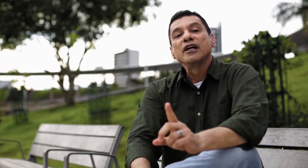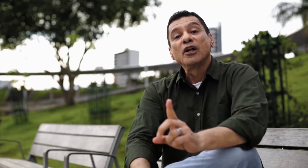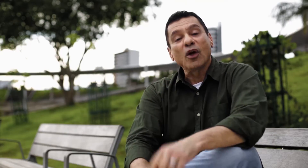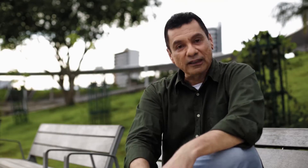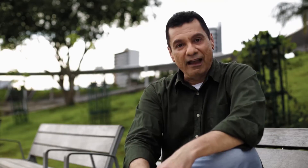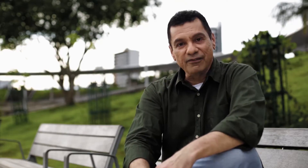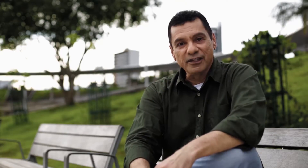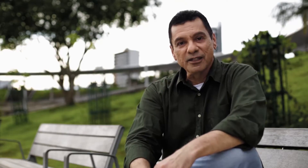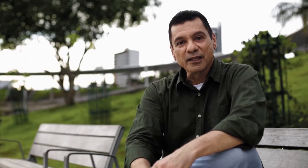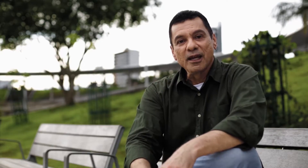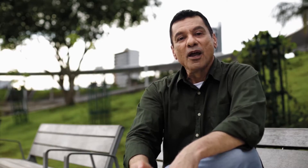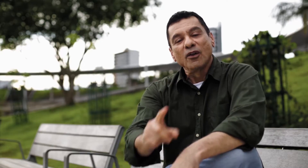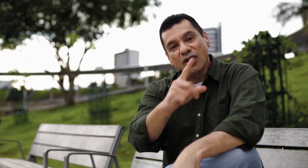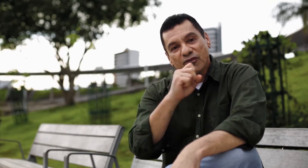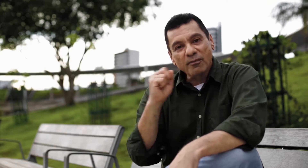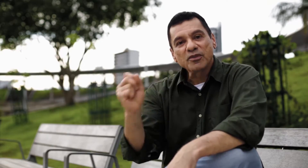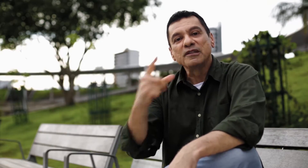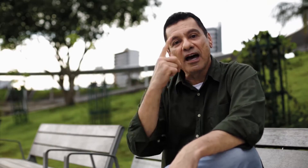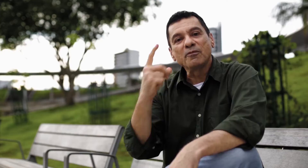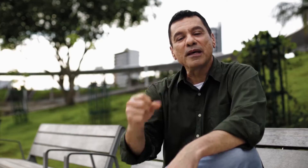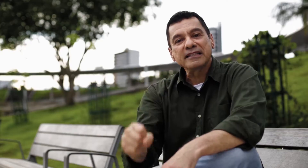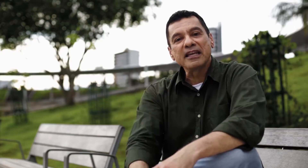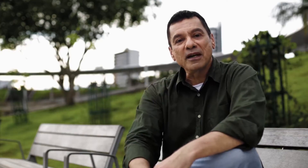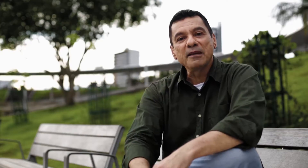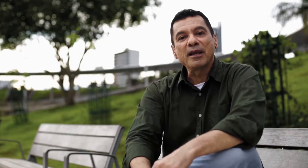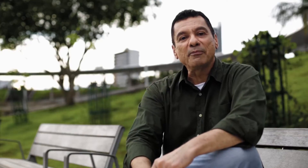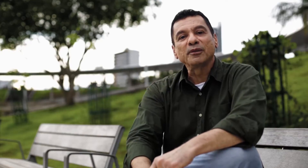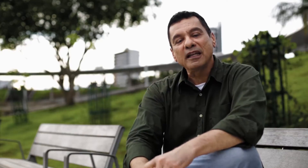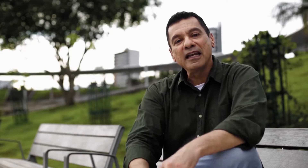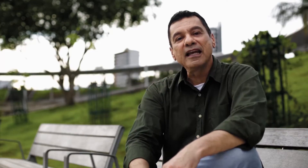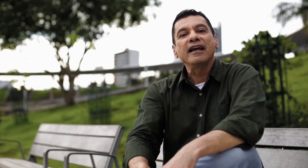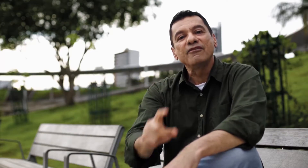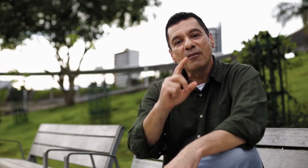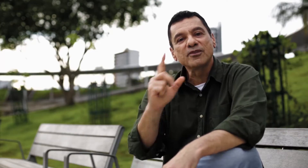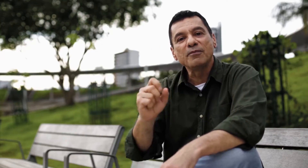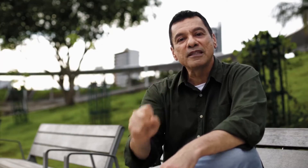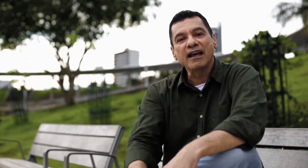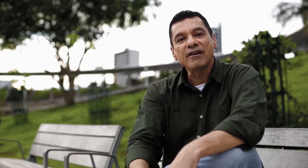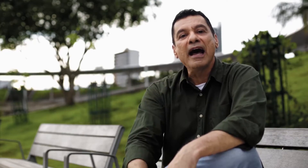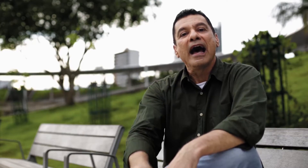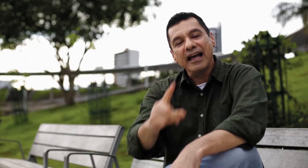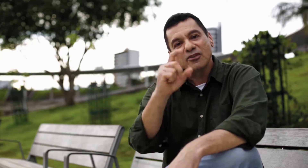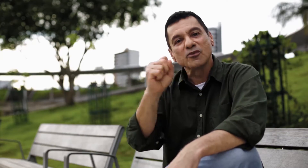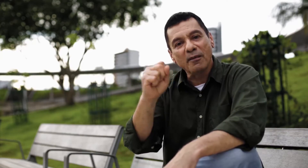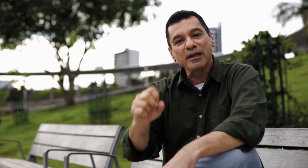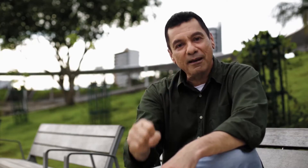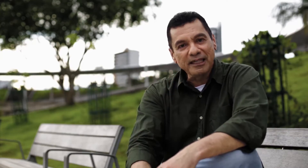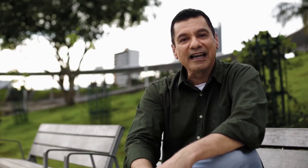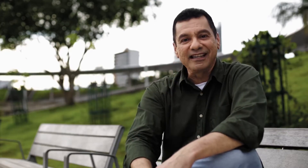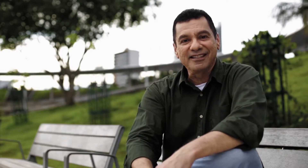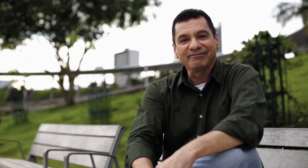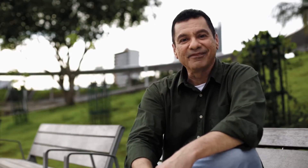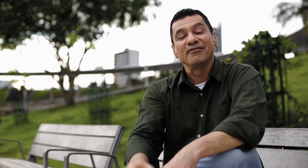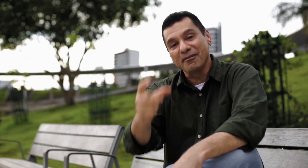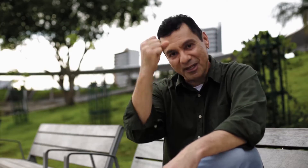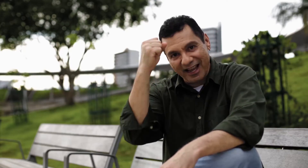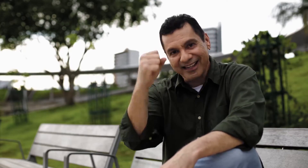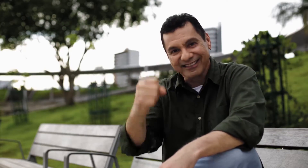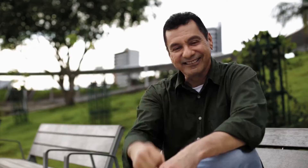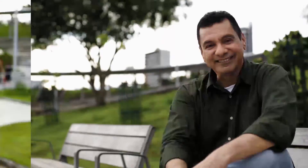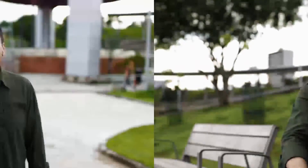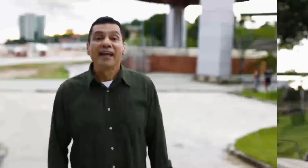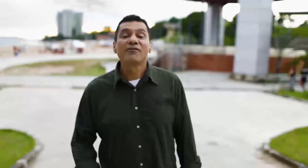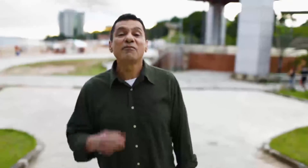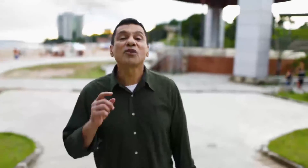ângulos notáveis? Nós vamos dar um passeio aqui pela Ponta Negra e vamos observar a sua aplicabilidade. Vamos